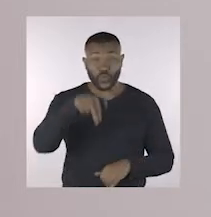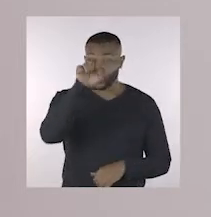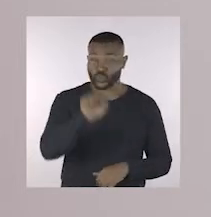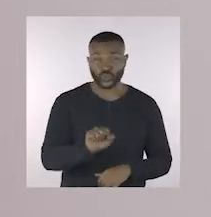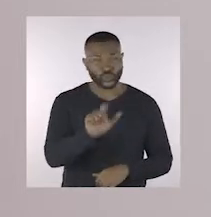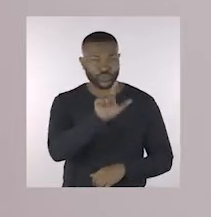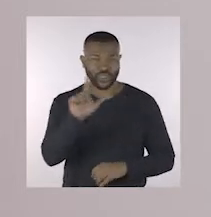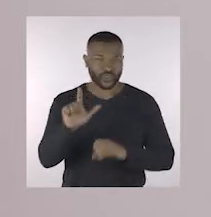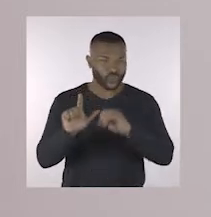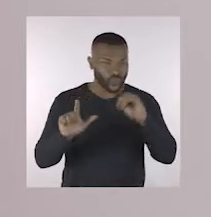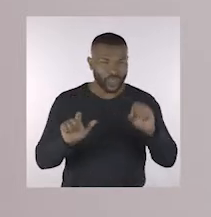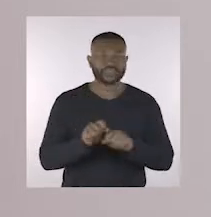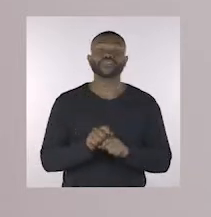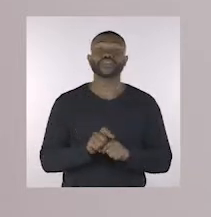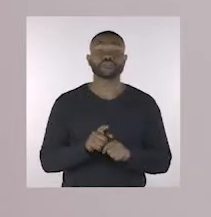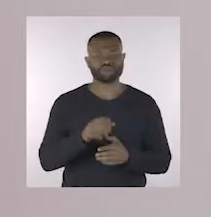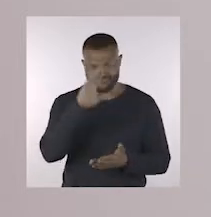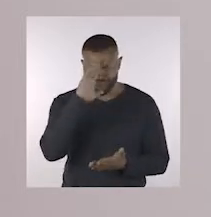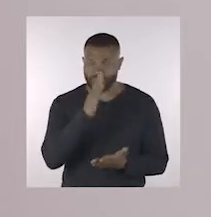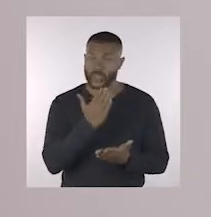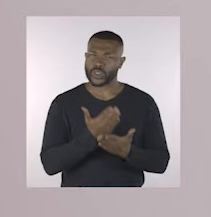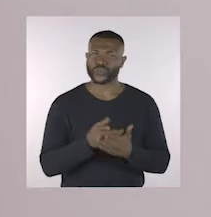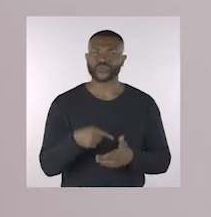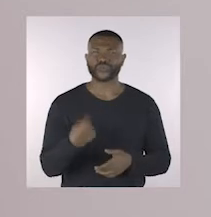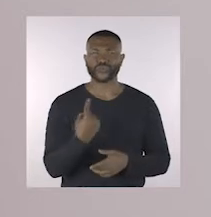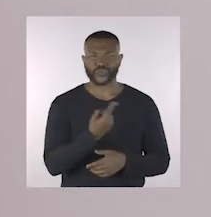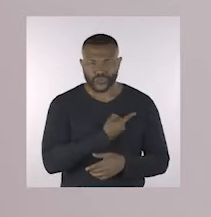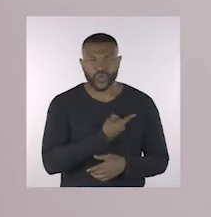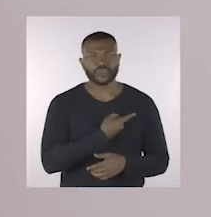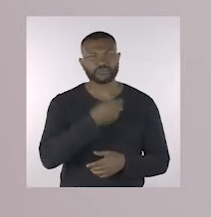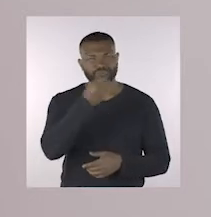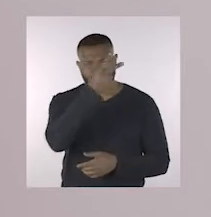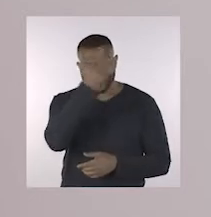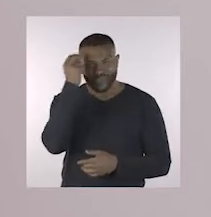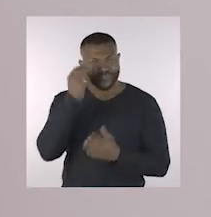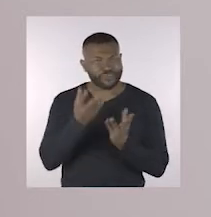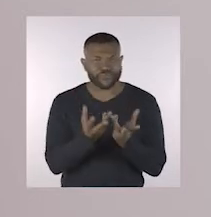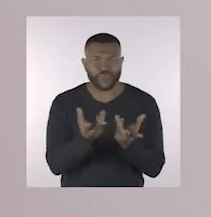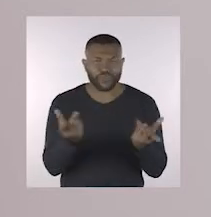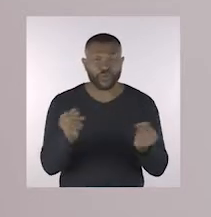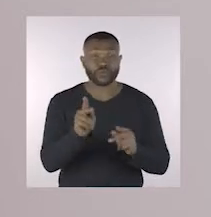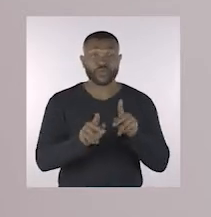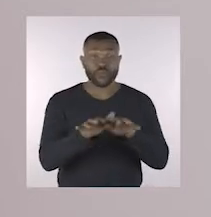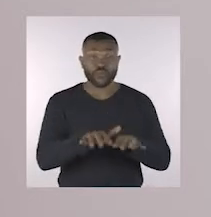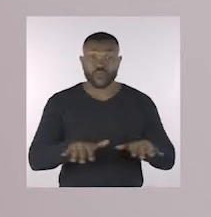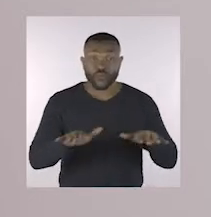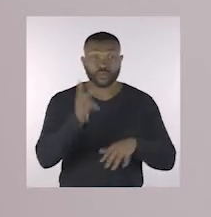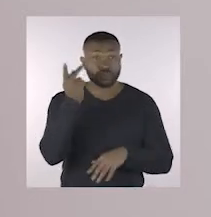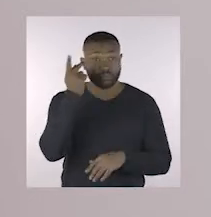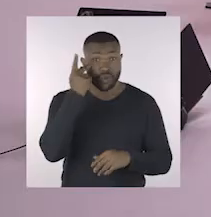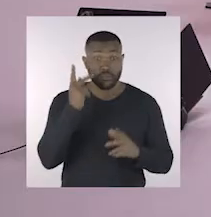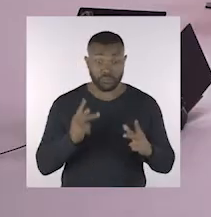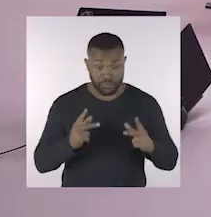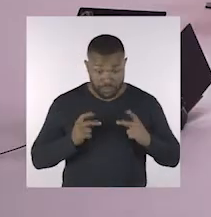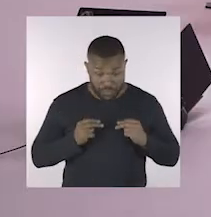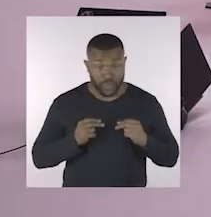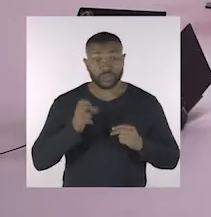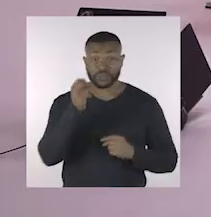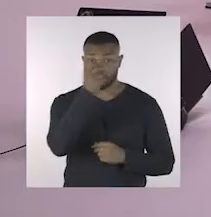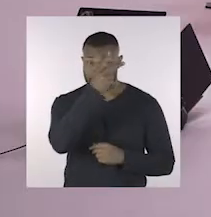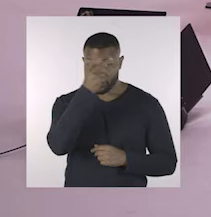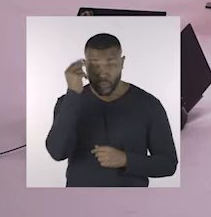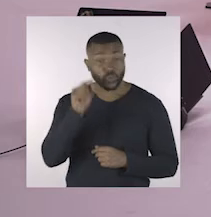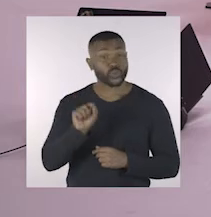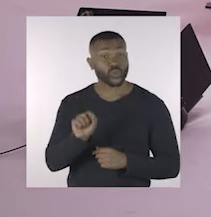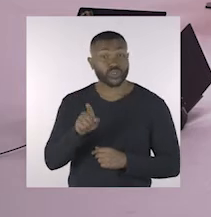todos os cantos e tenho certeza que a gente vai poder fazer esse grande governo que o povo de São Paulo merece não é um